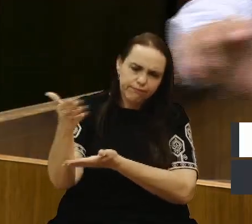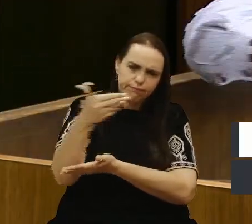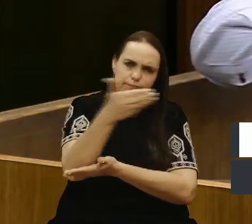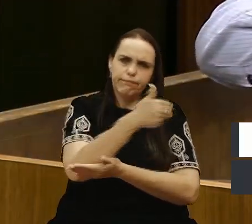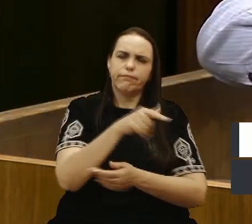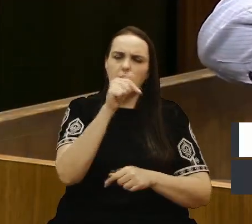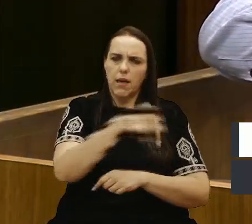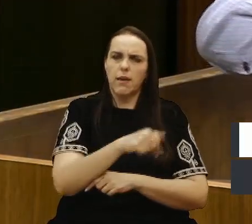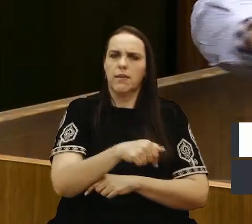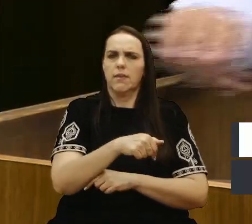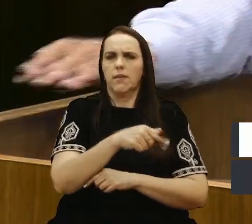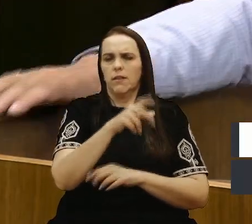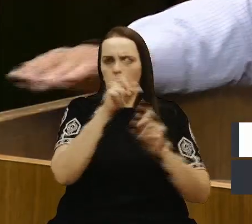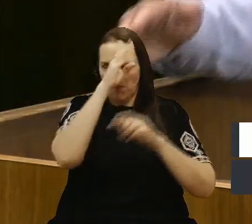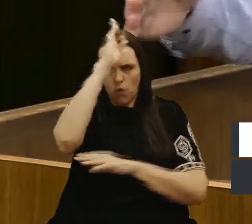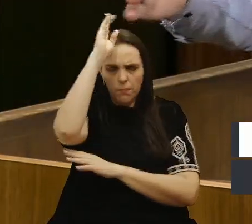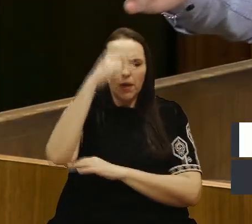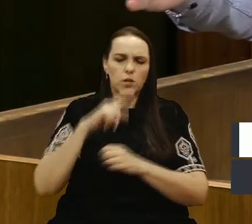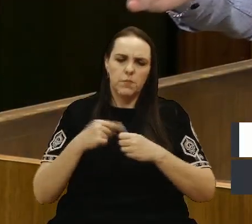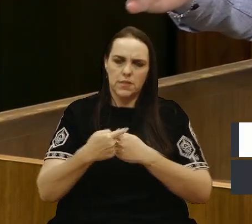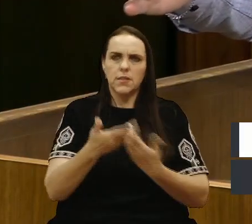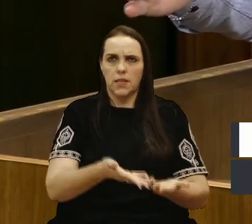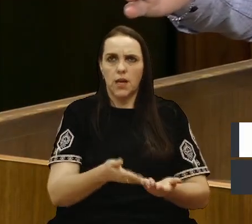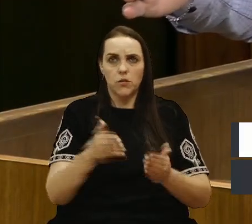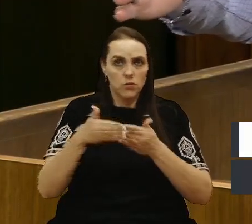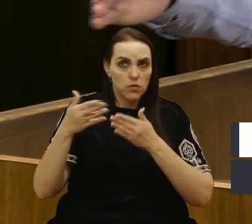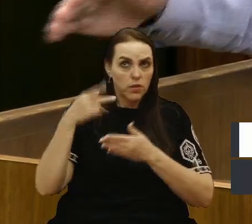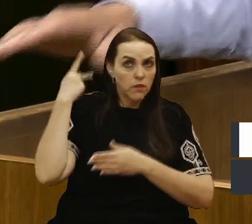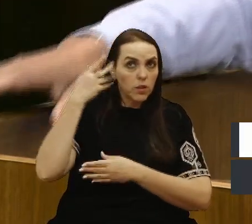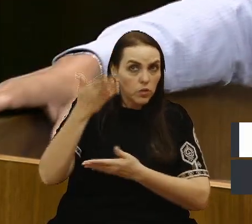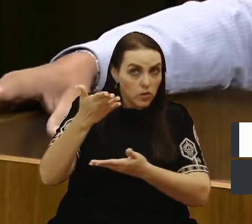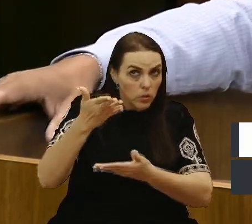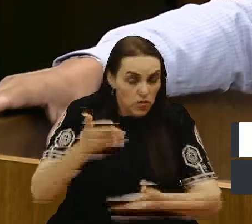cidade. E não sei se o senhor pediu a parte, vereador.